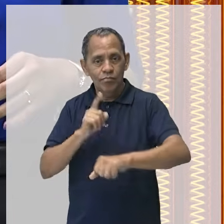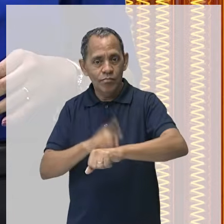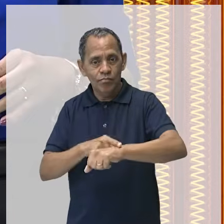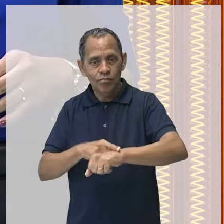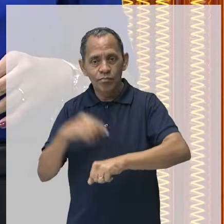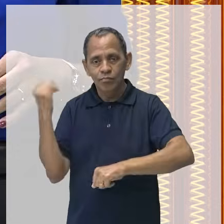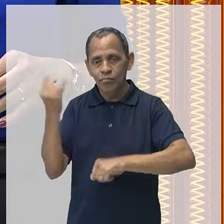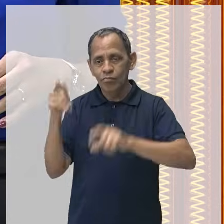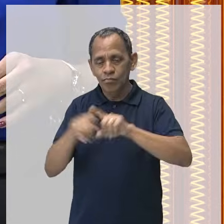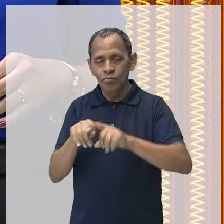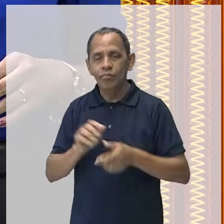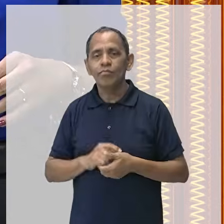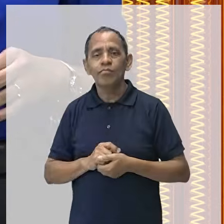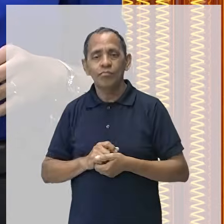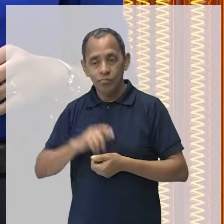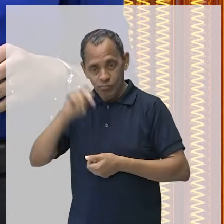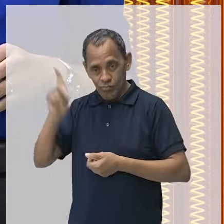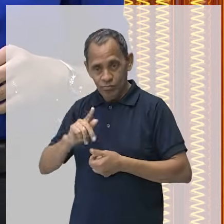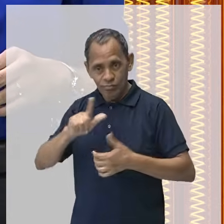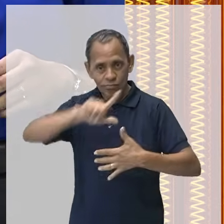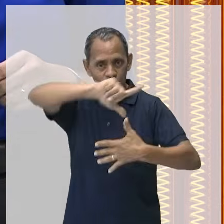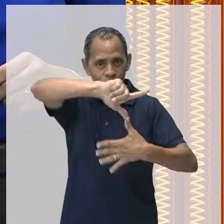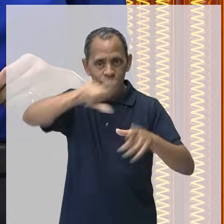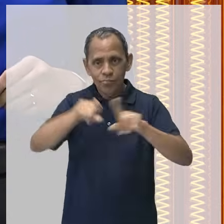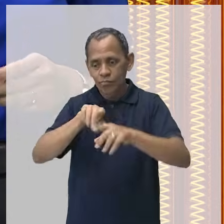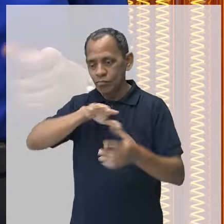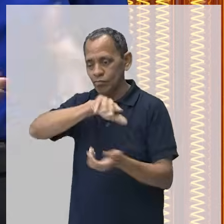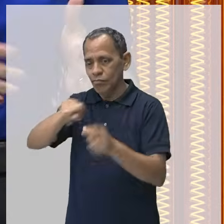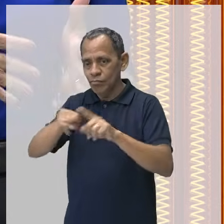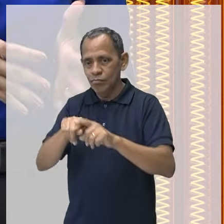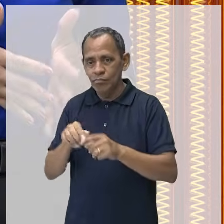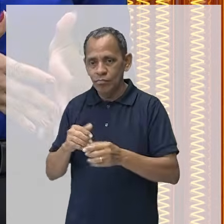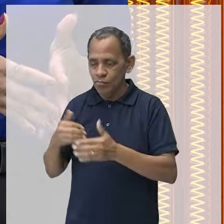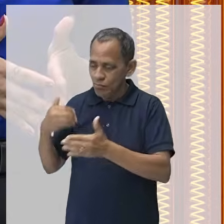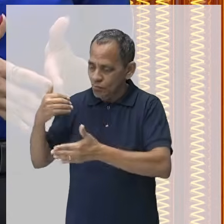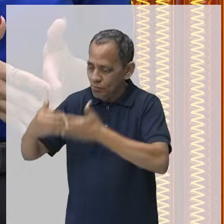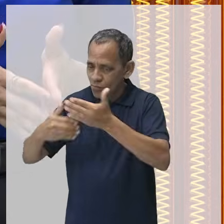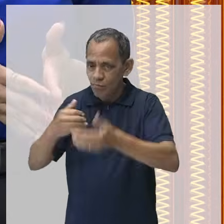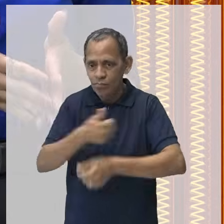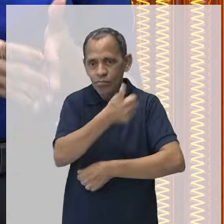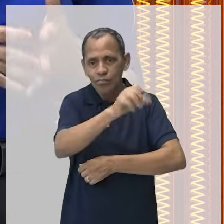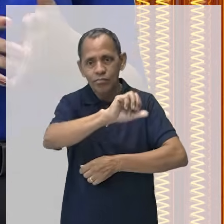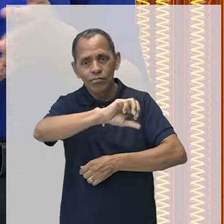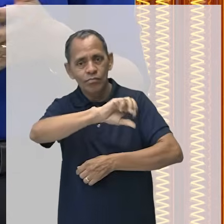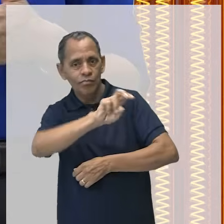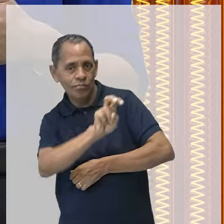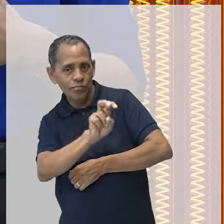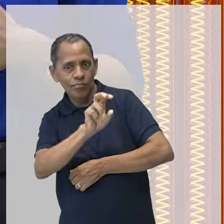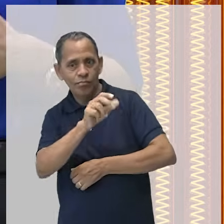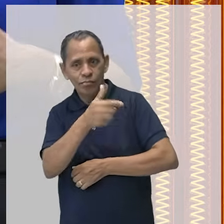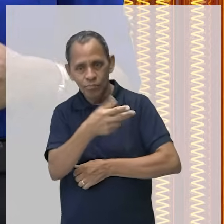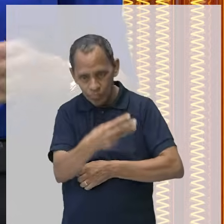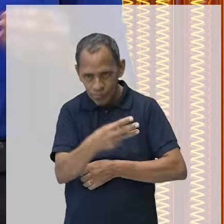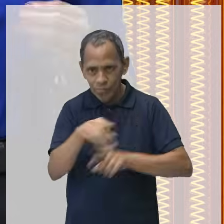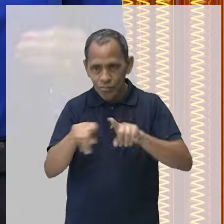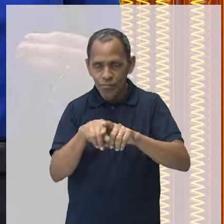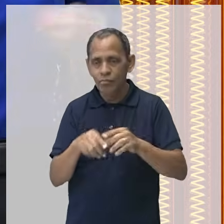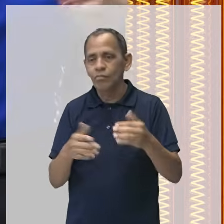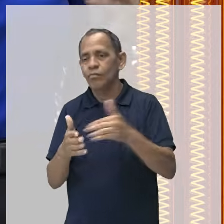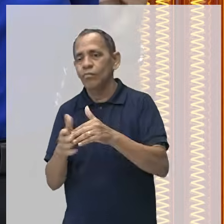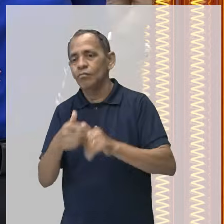evento crucial na história da América Latina e do mundo e se desenrolou entre 1953